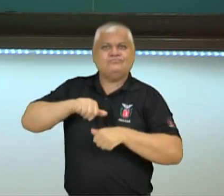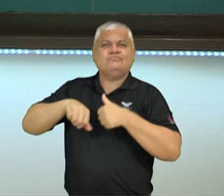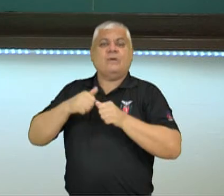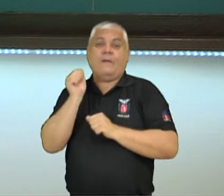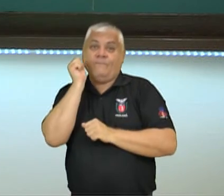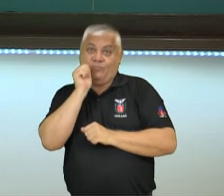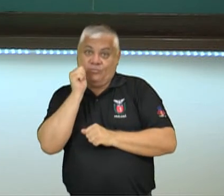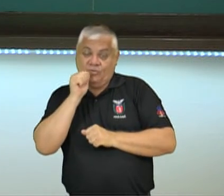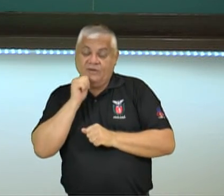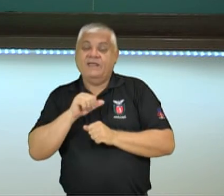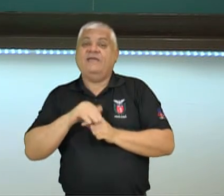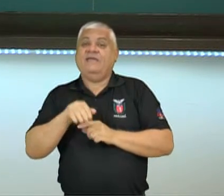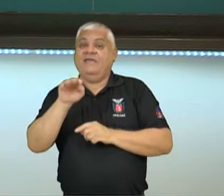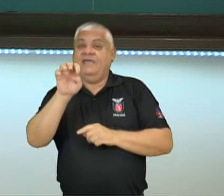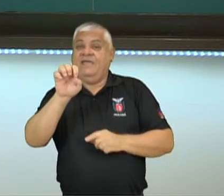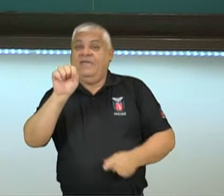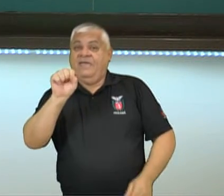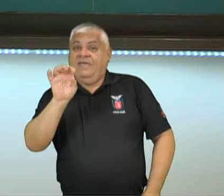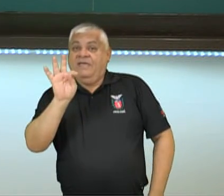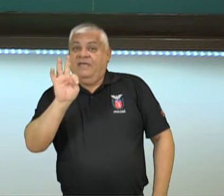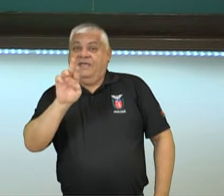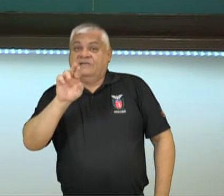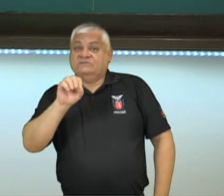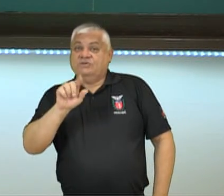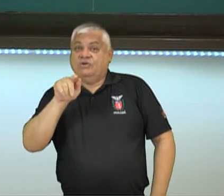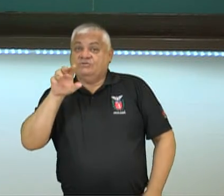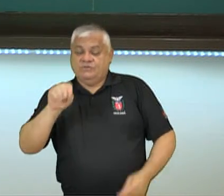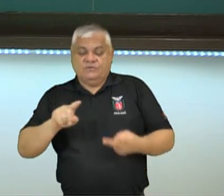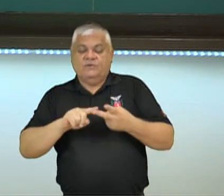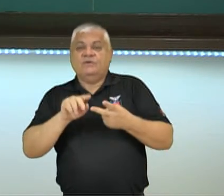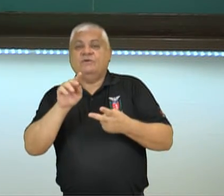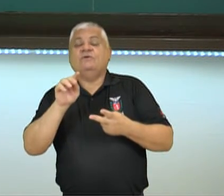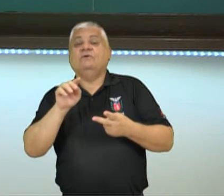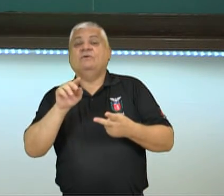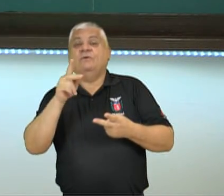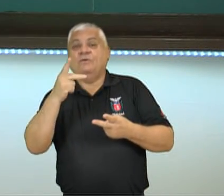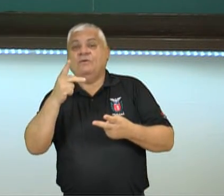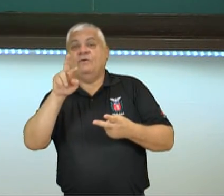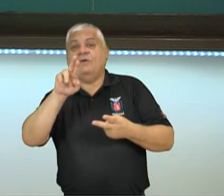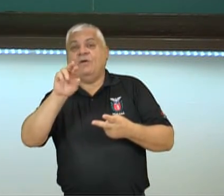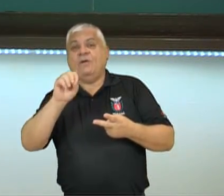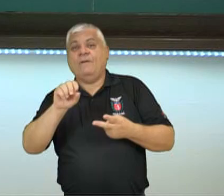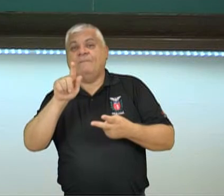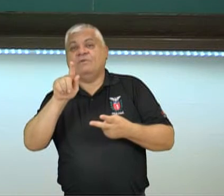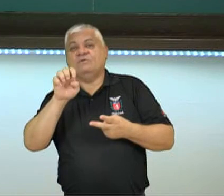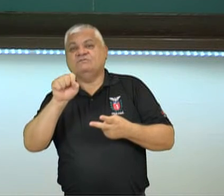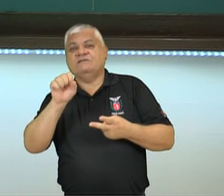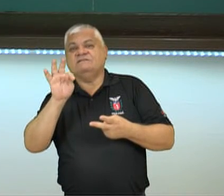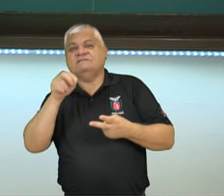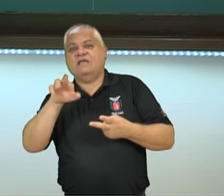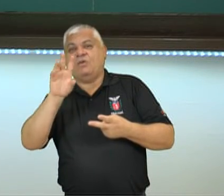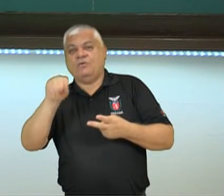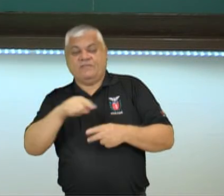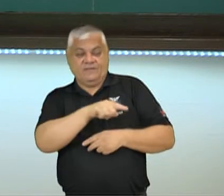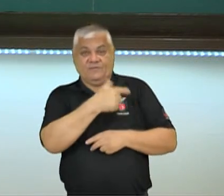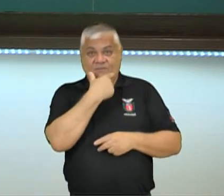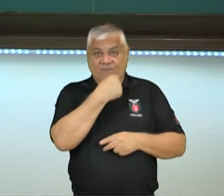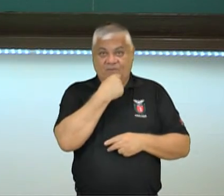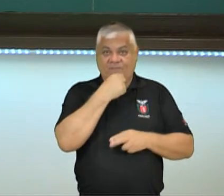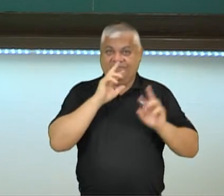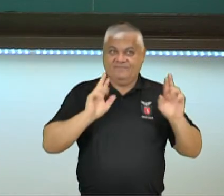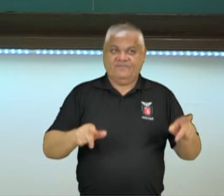mulheres, estrógeno e progesterona, e no caso dos homens, testosterona. Beleza?